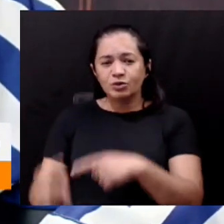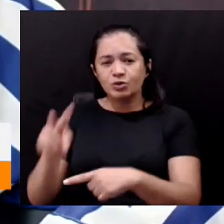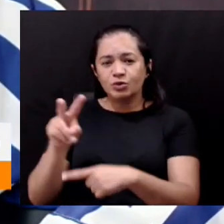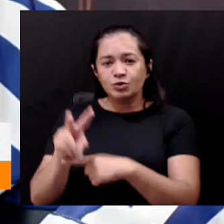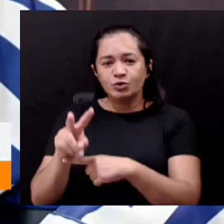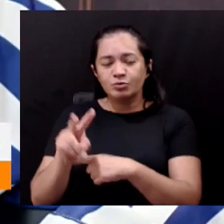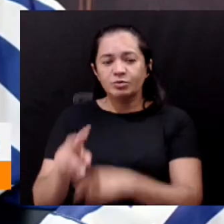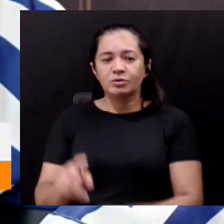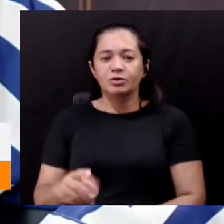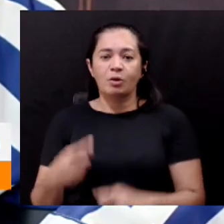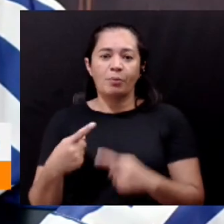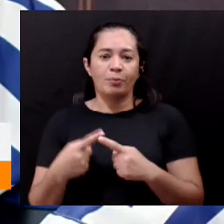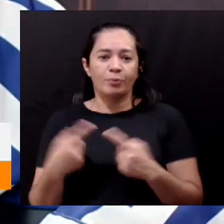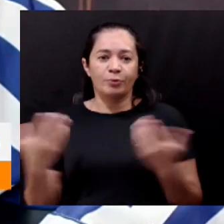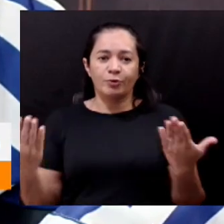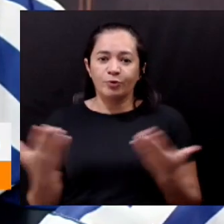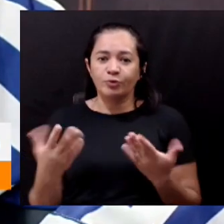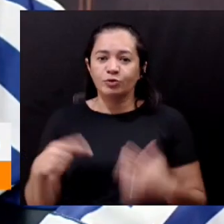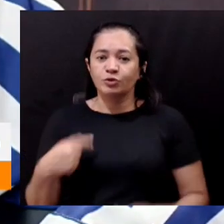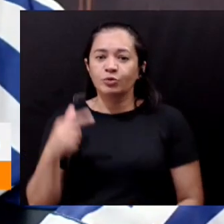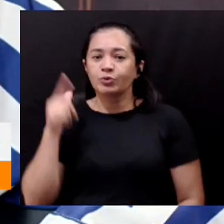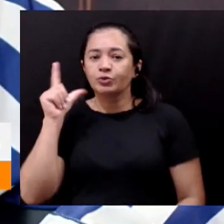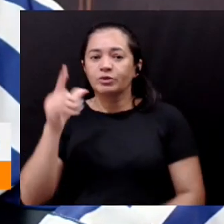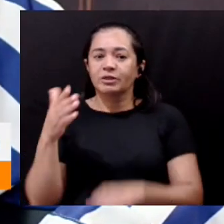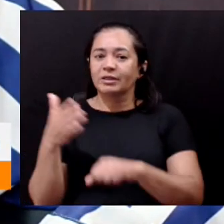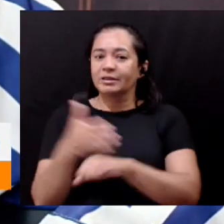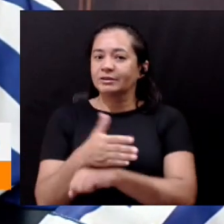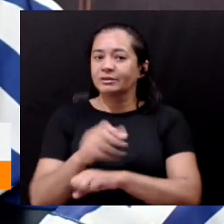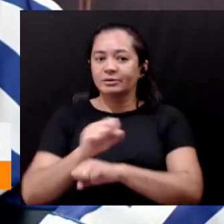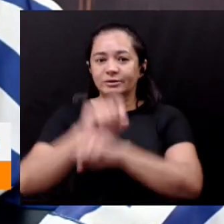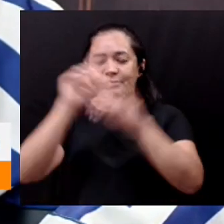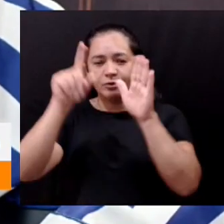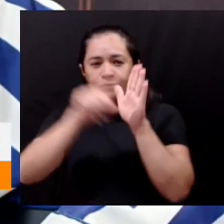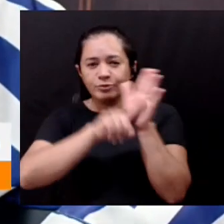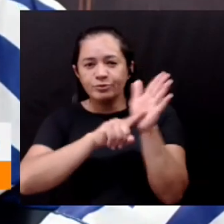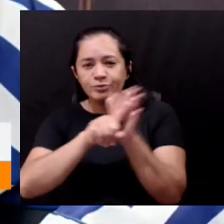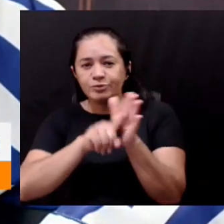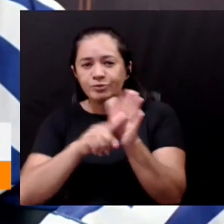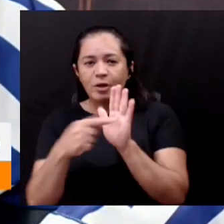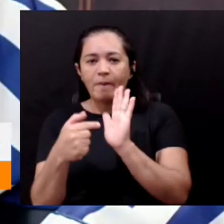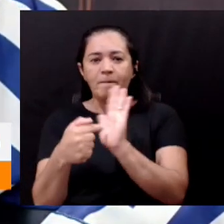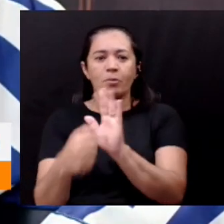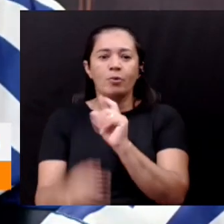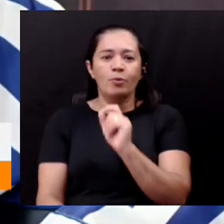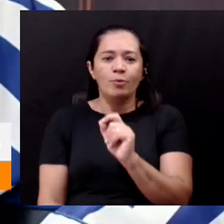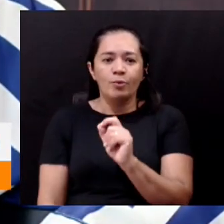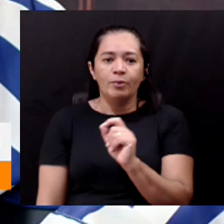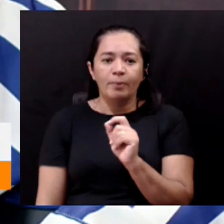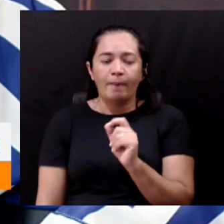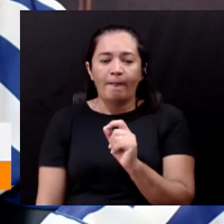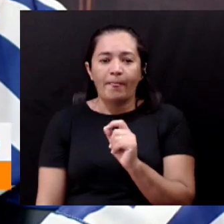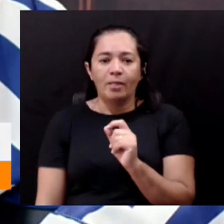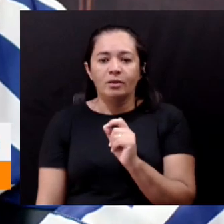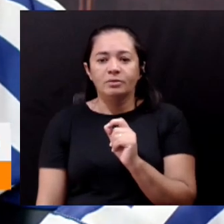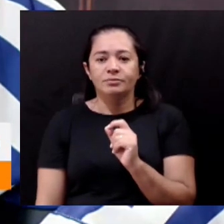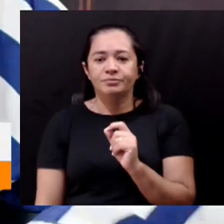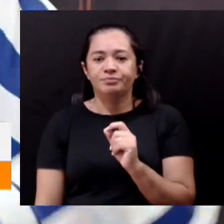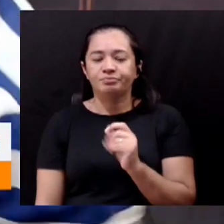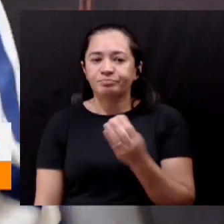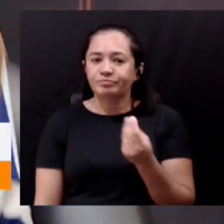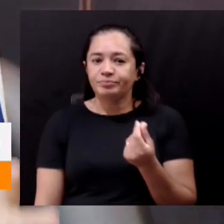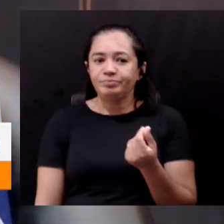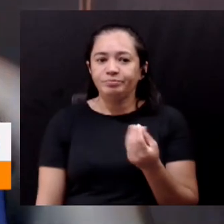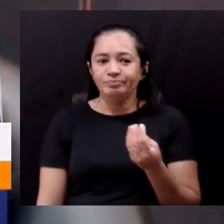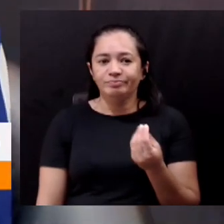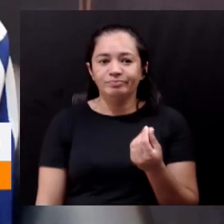consegue ter acesso muito claramente, né? As investigações aí mostram de situações que foram. eh, enfim,